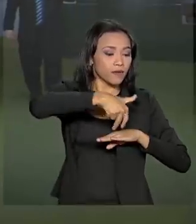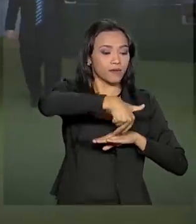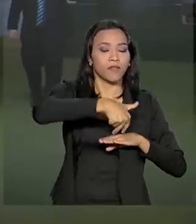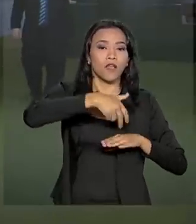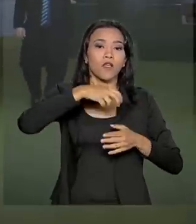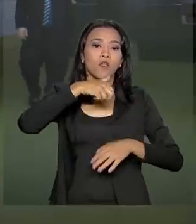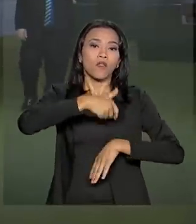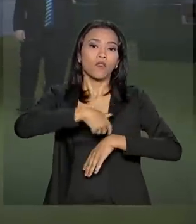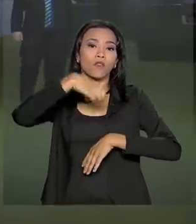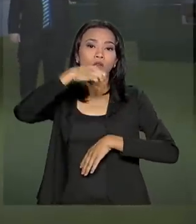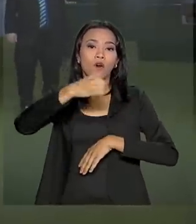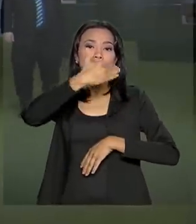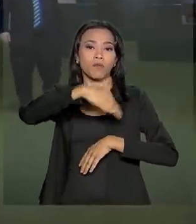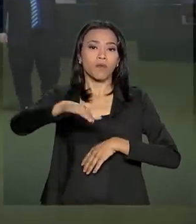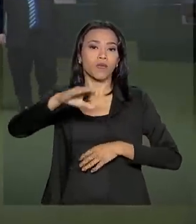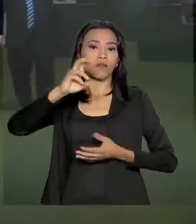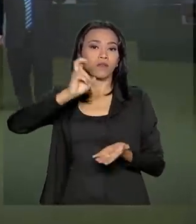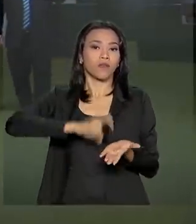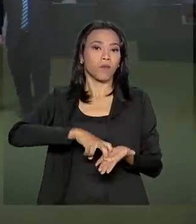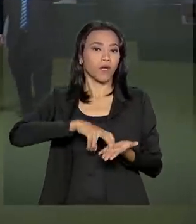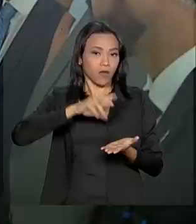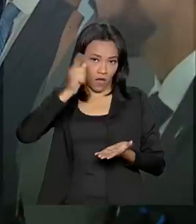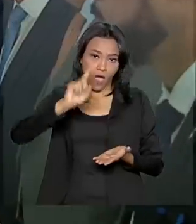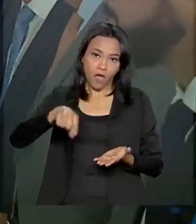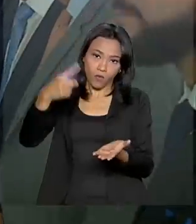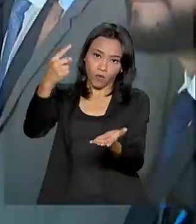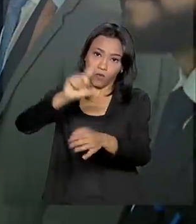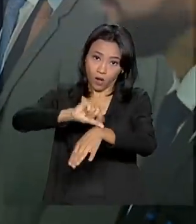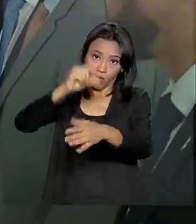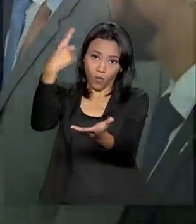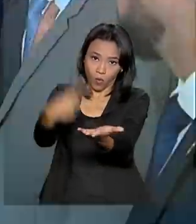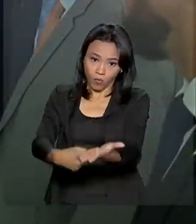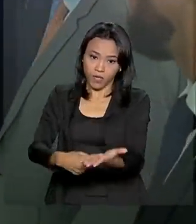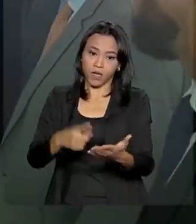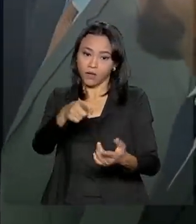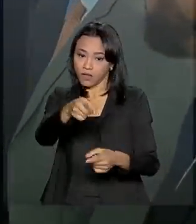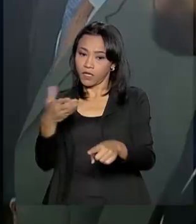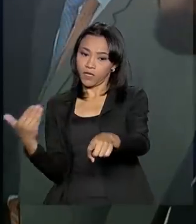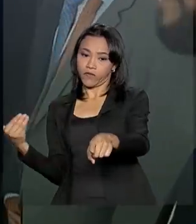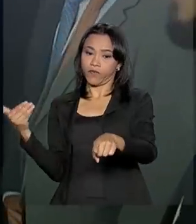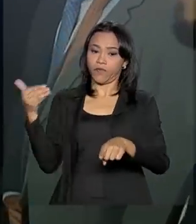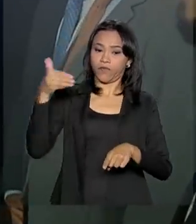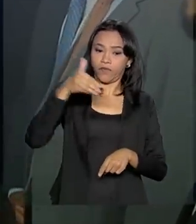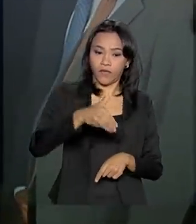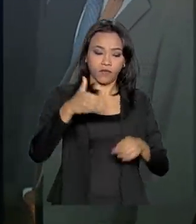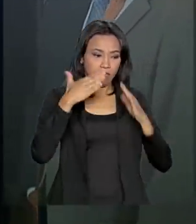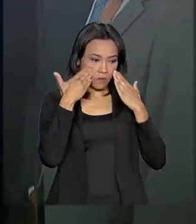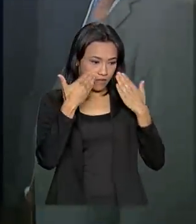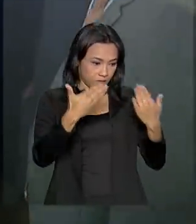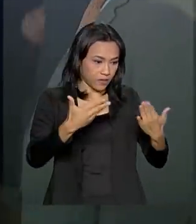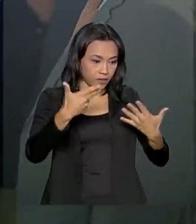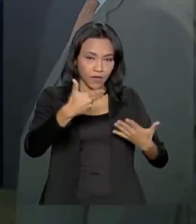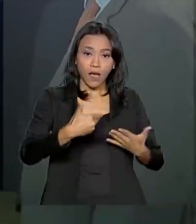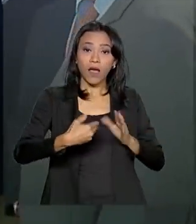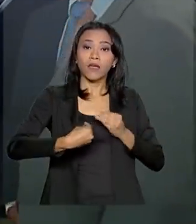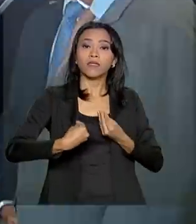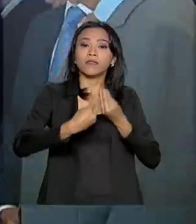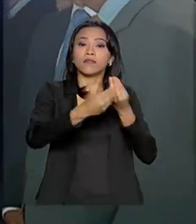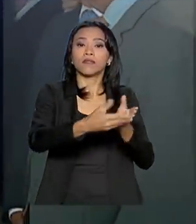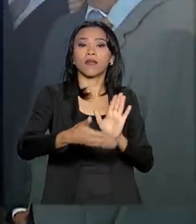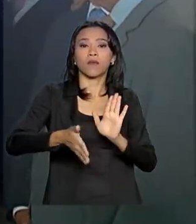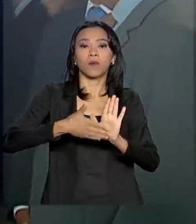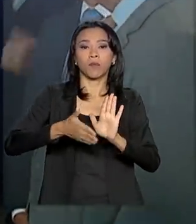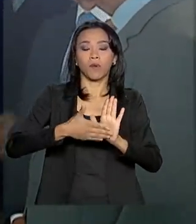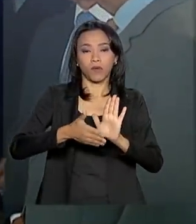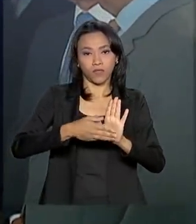9:30 da manhã, bem pontual. Esse era o horário previsto para que ele viesse apresentar aos parlamentares a proposta de emenda à